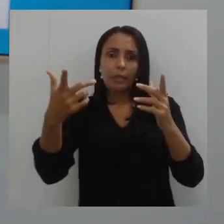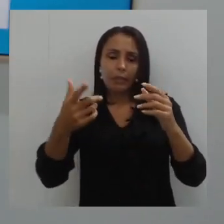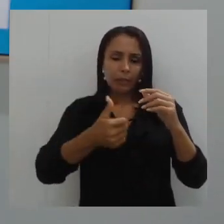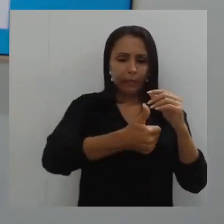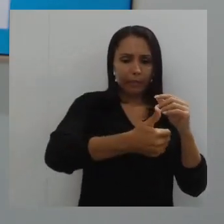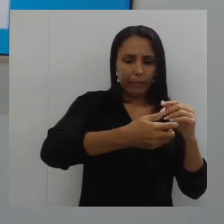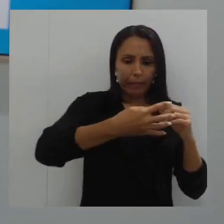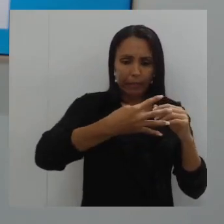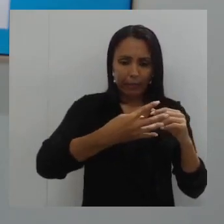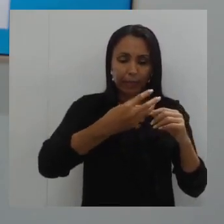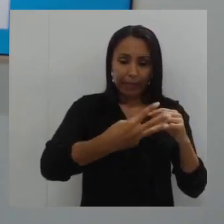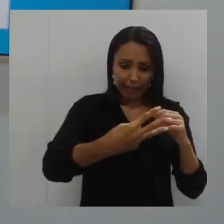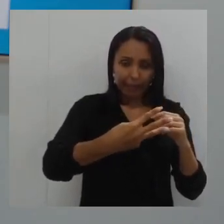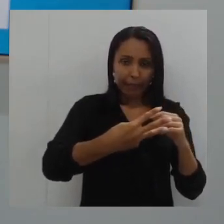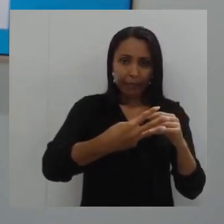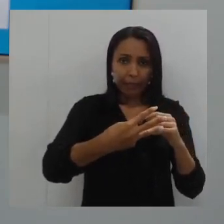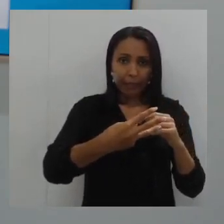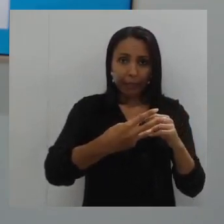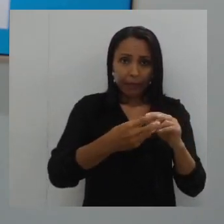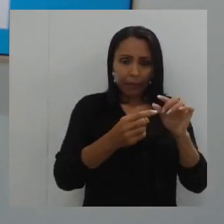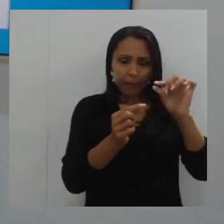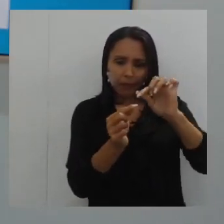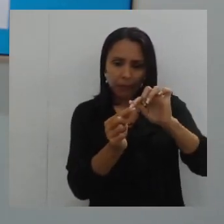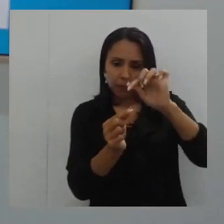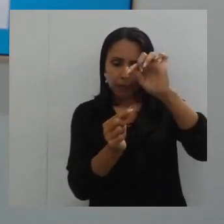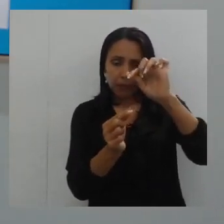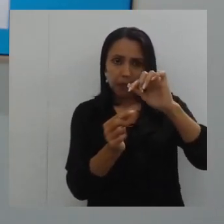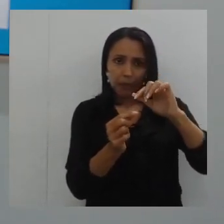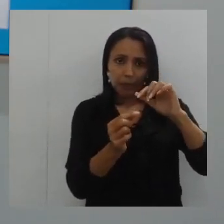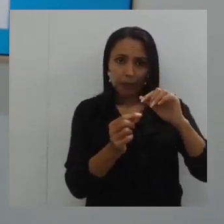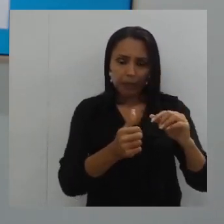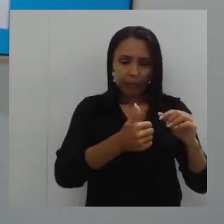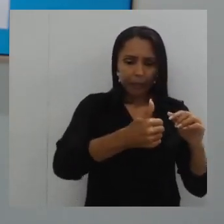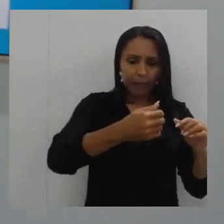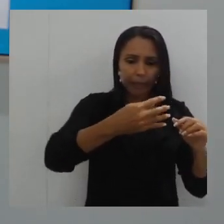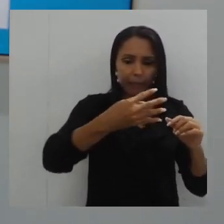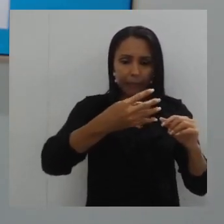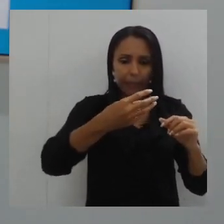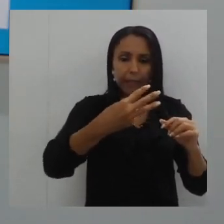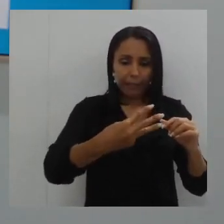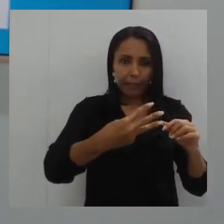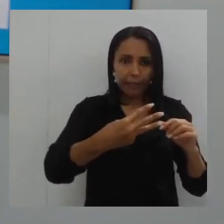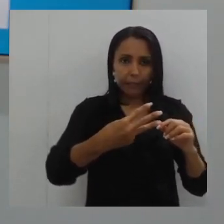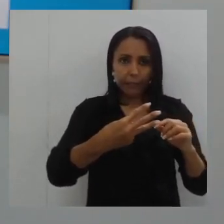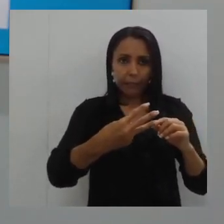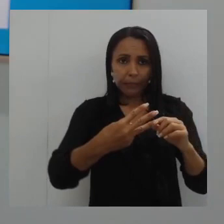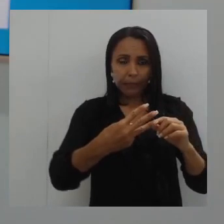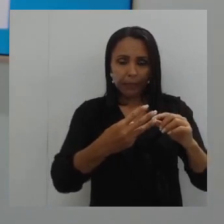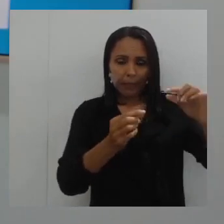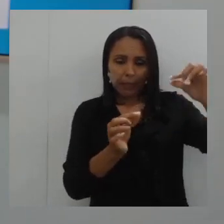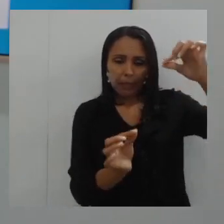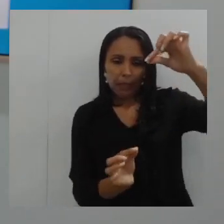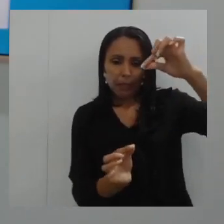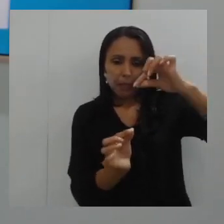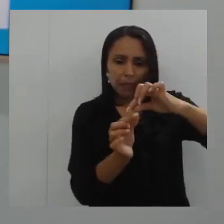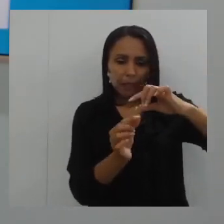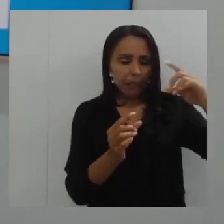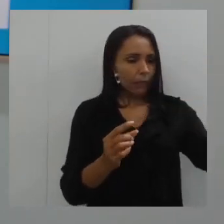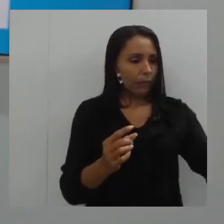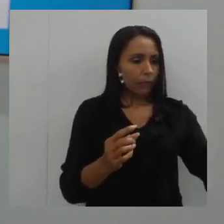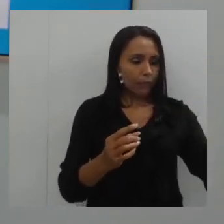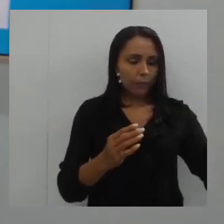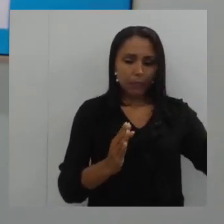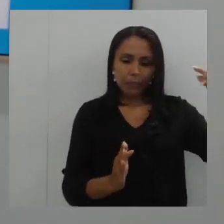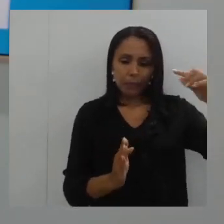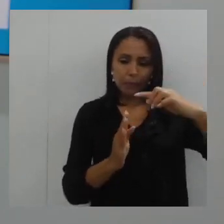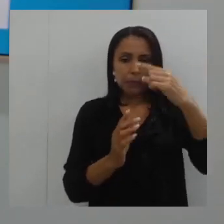para localizar o meu primeiro vértice aqui, ó. Então eu conto até 13 e encontro com o número 1. Então tá aqui, o encontro